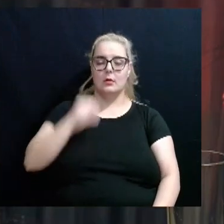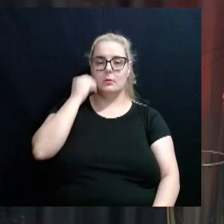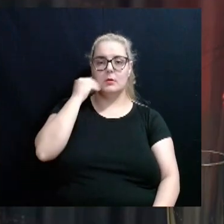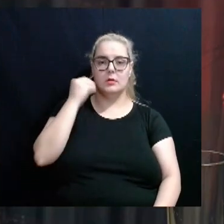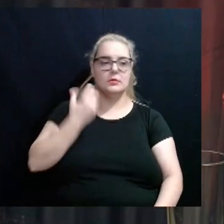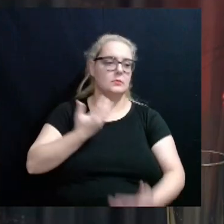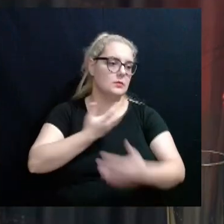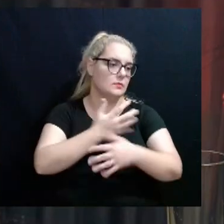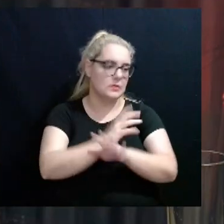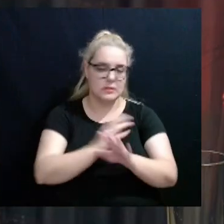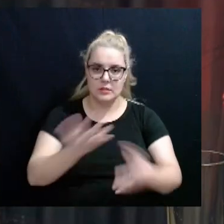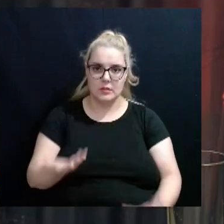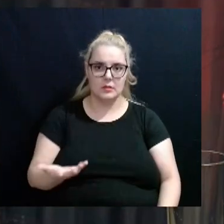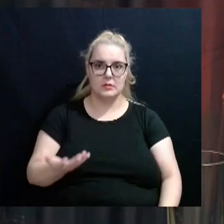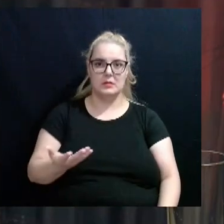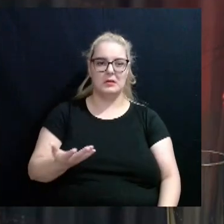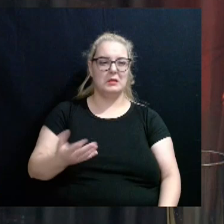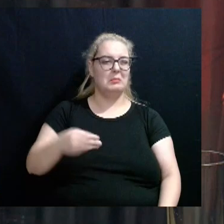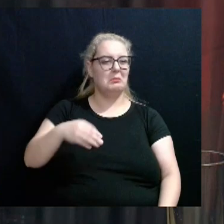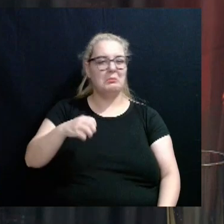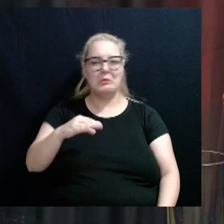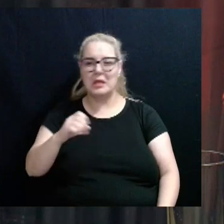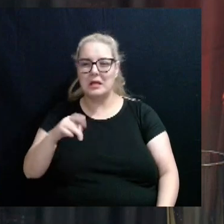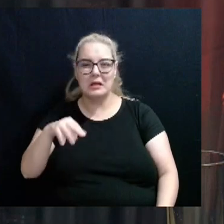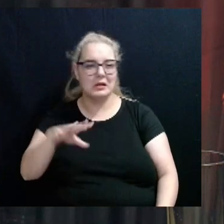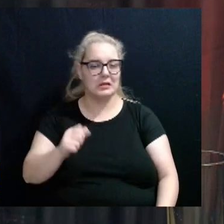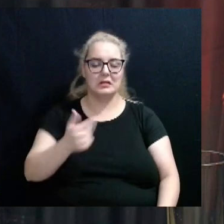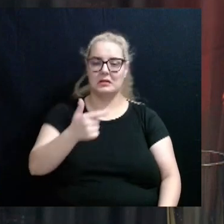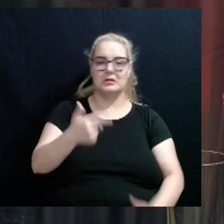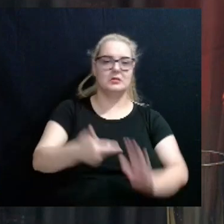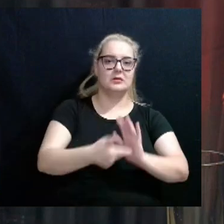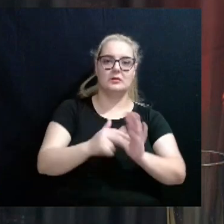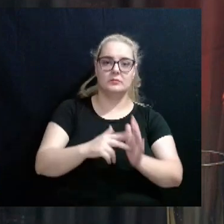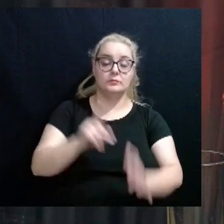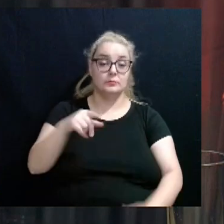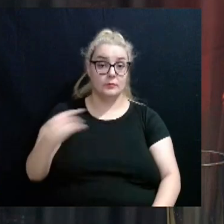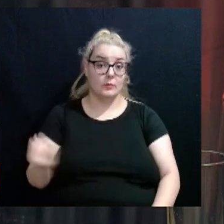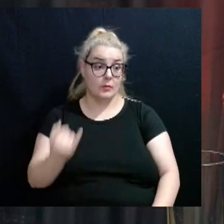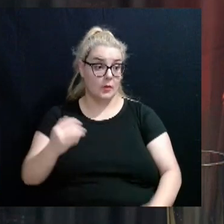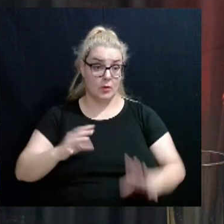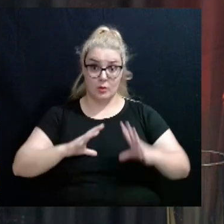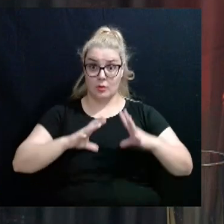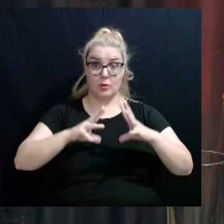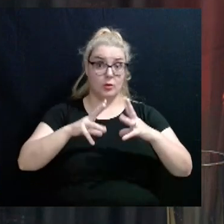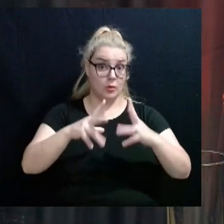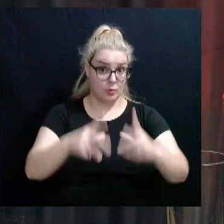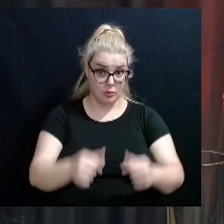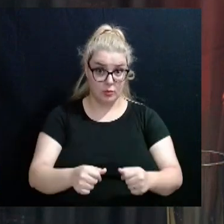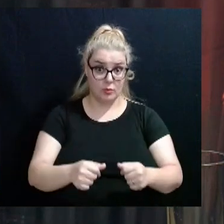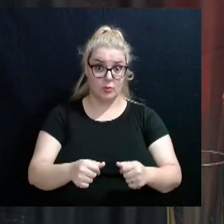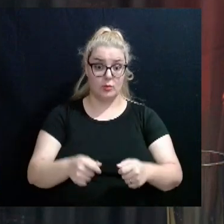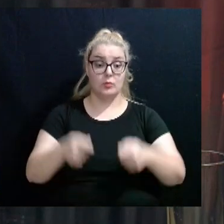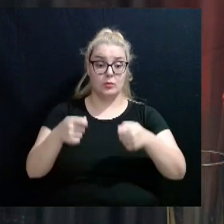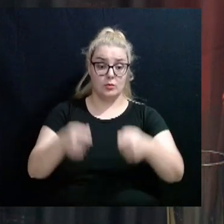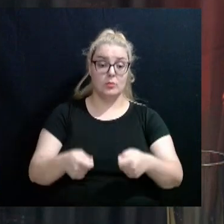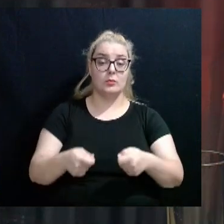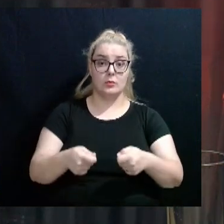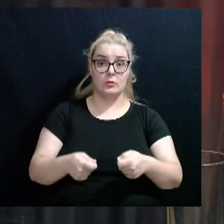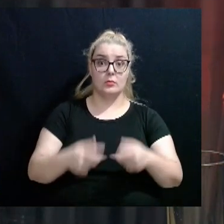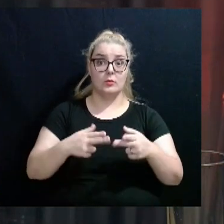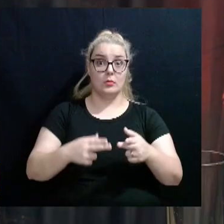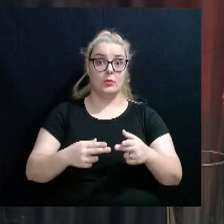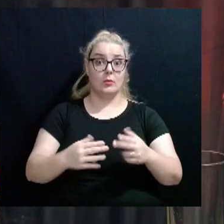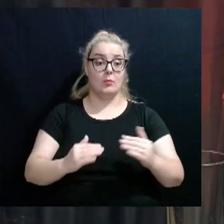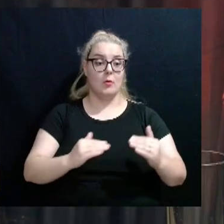experiência mecânica, sem sim. sentido, é importante que tudo aquilo que você estabeleceu como pacto,